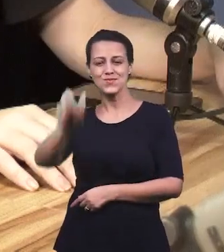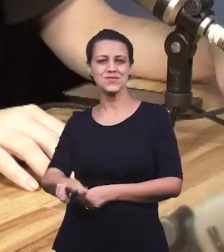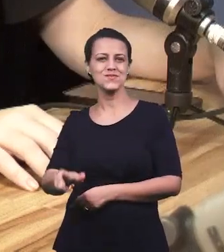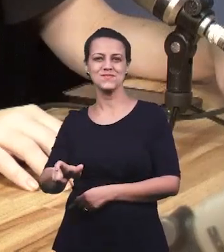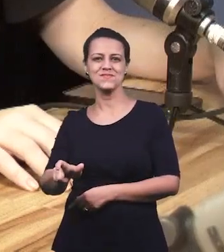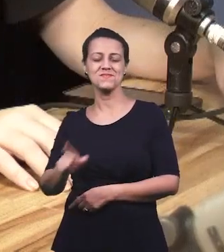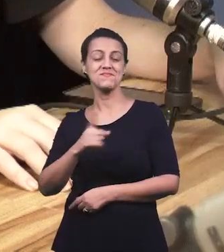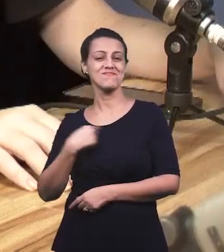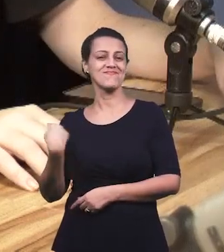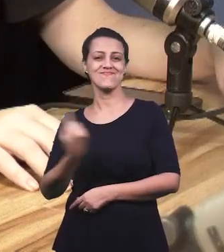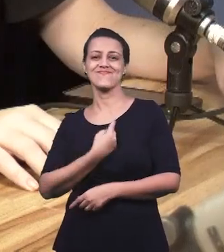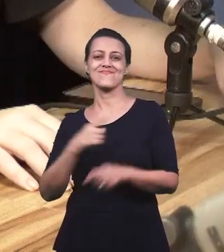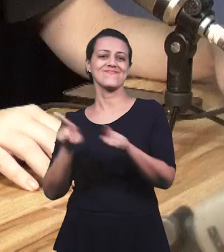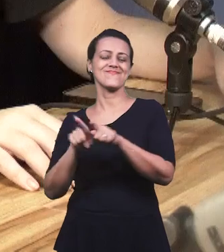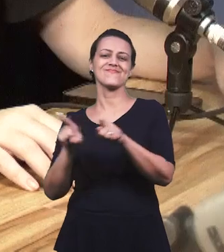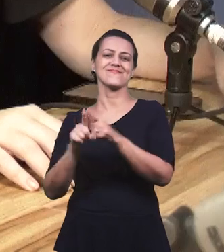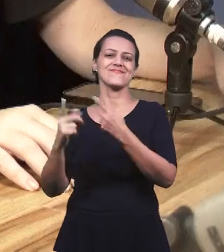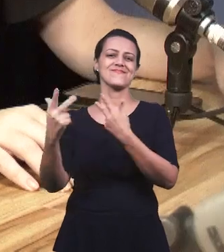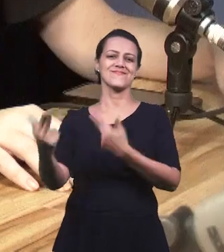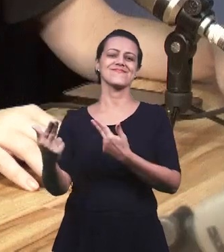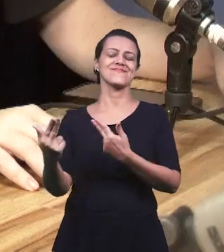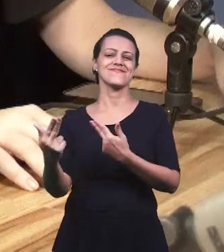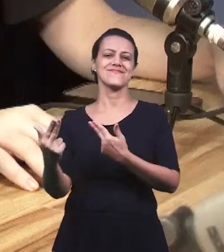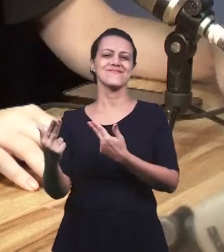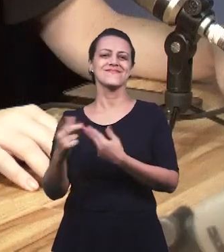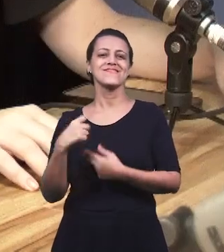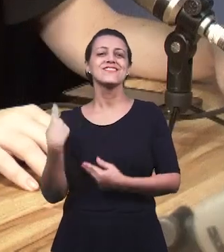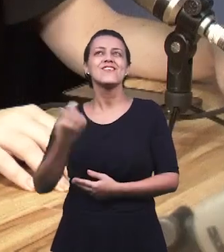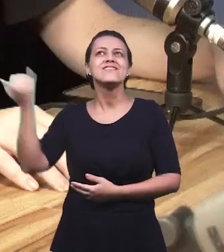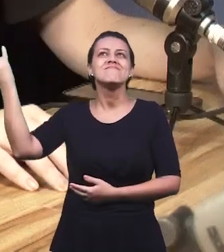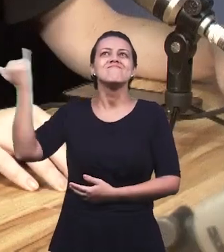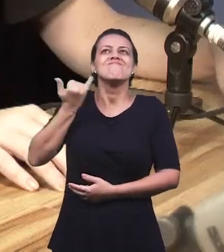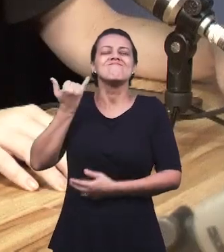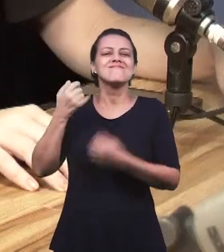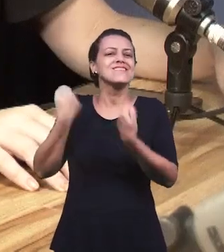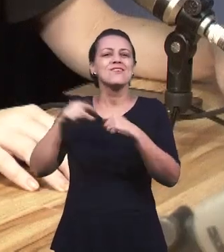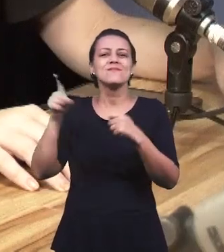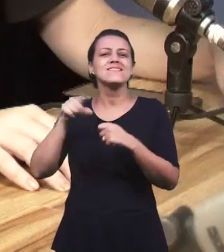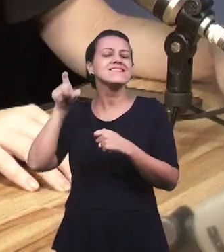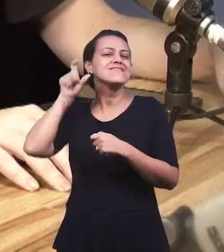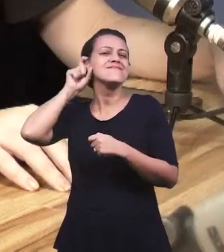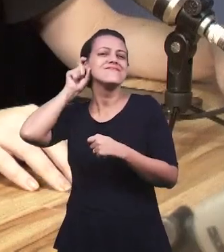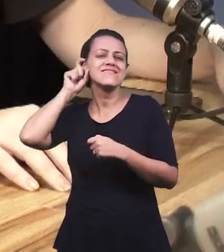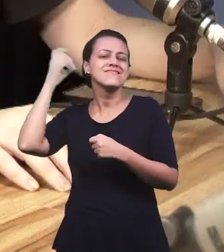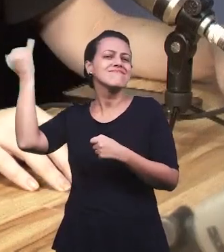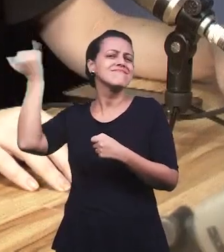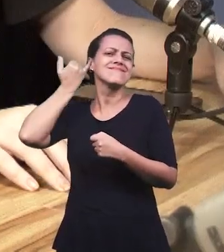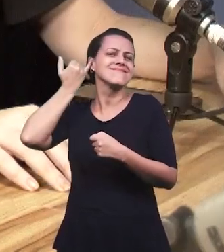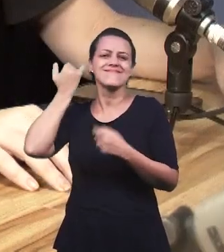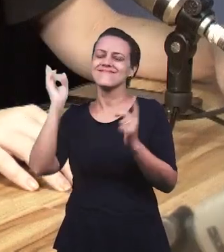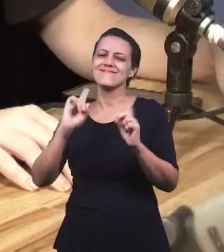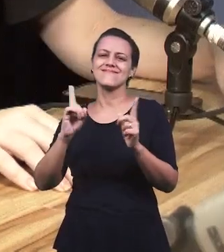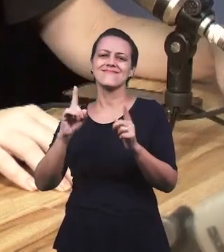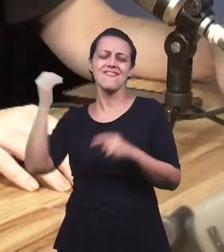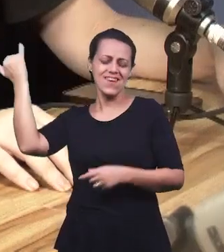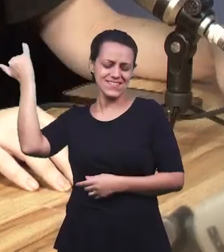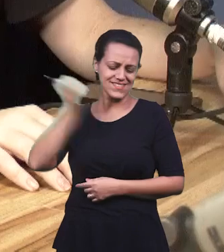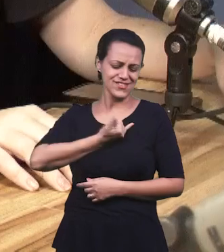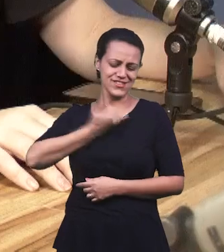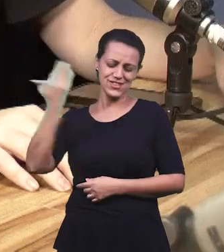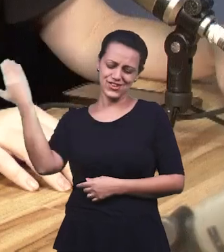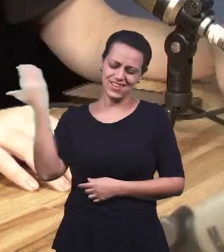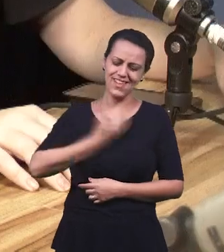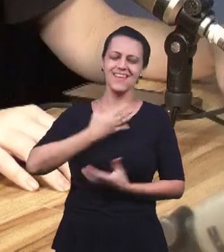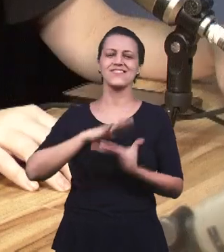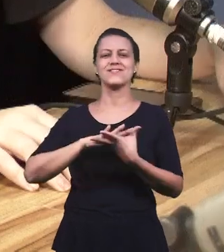vamos ouvir uma voz que não depende desse mecanismo, que vai no profundo da nossa alma, né? Nós vamos dizer, e